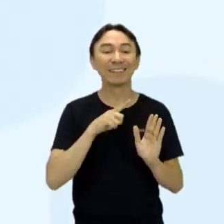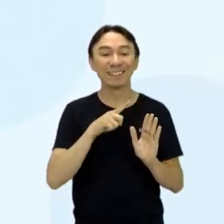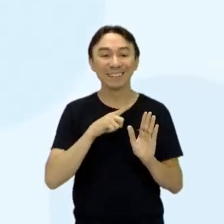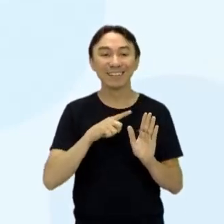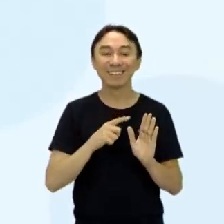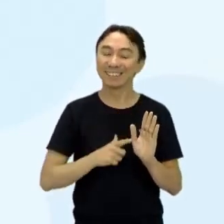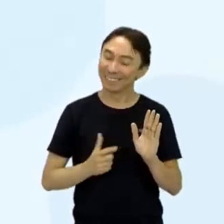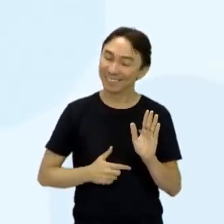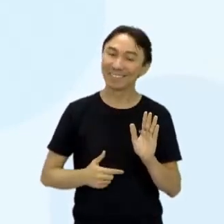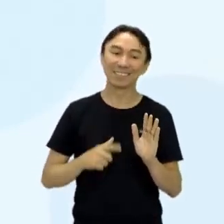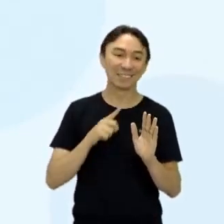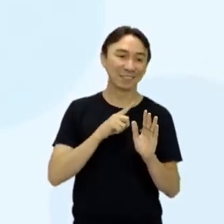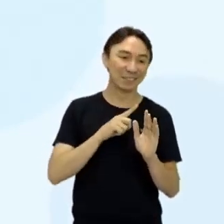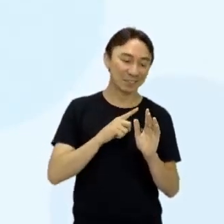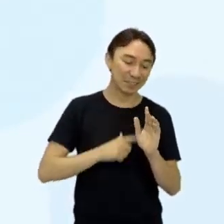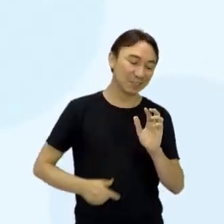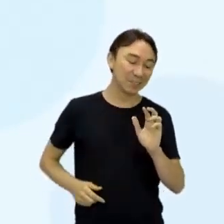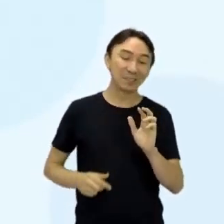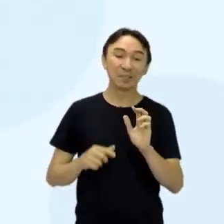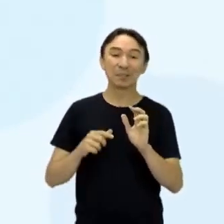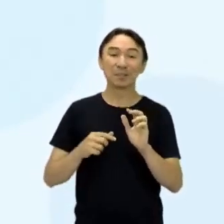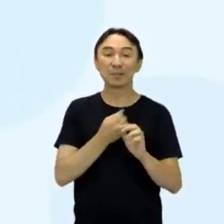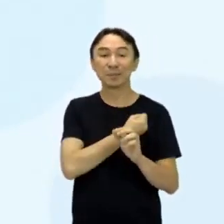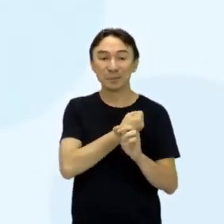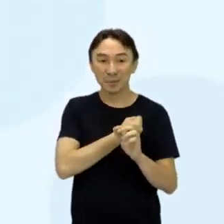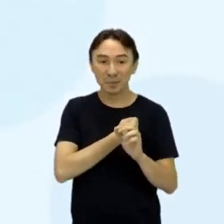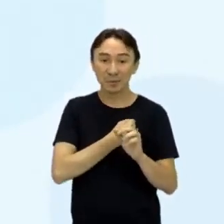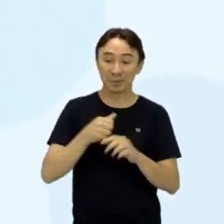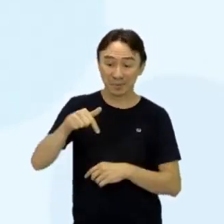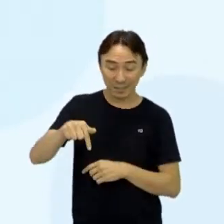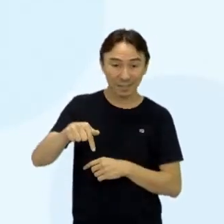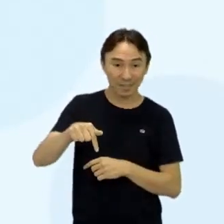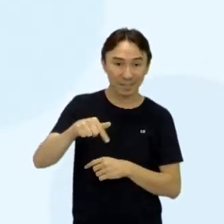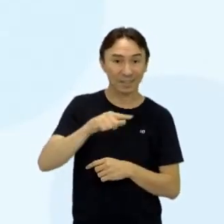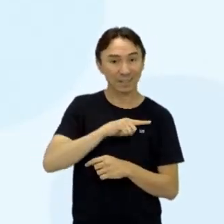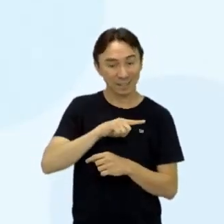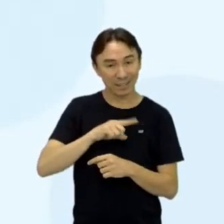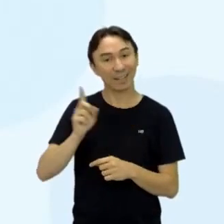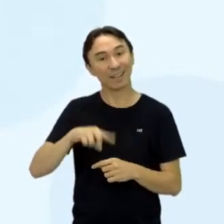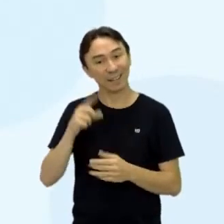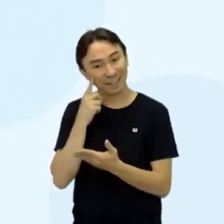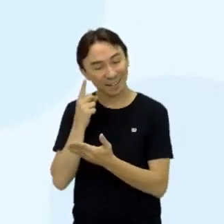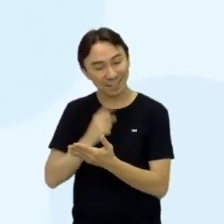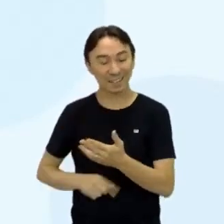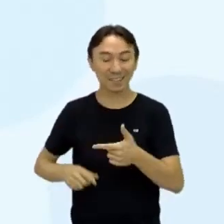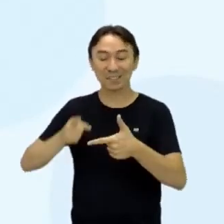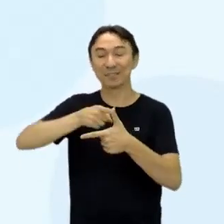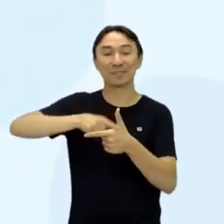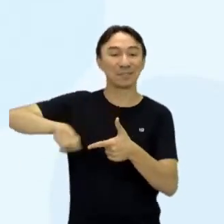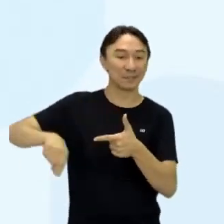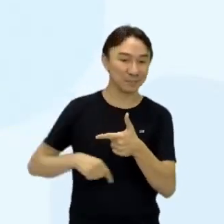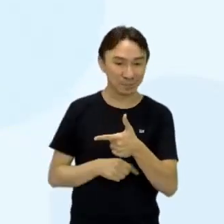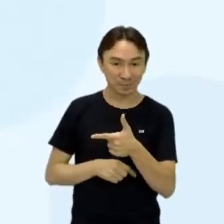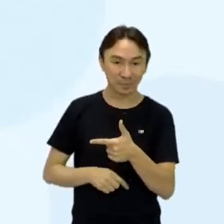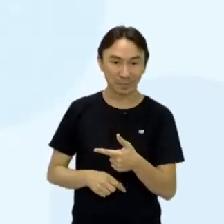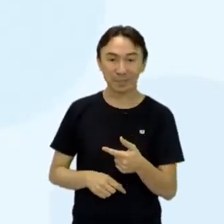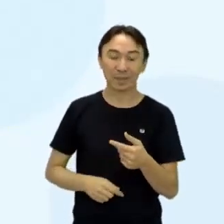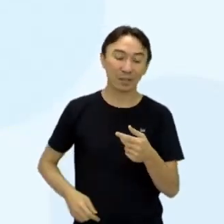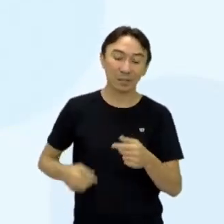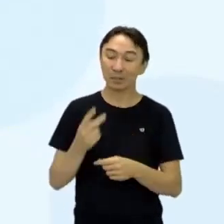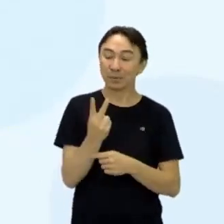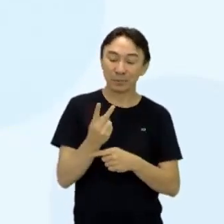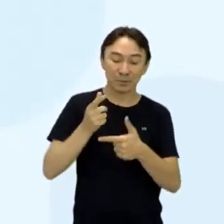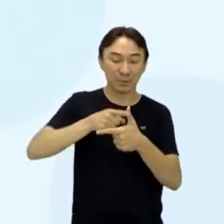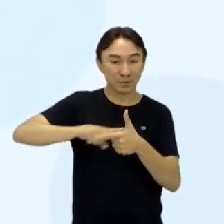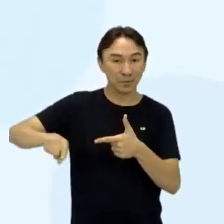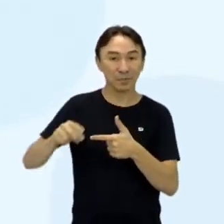gente consegue dividir 2 por 1, né? 2 dividido por 1 é 2, 2 vezes 1 para 2 não sobra nada, mas